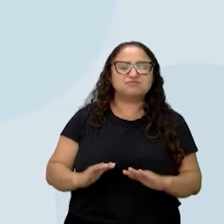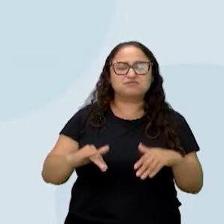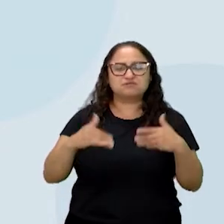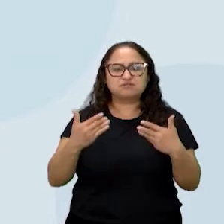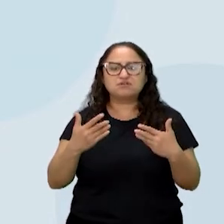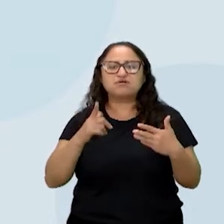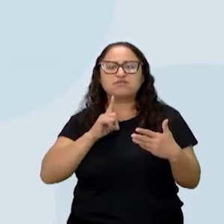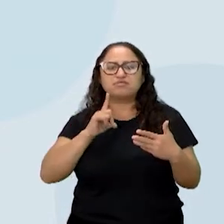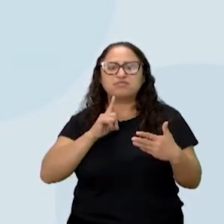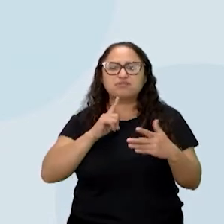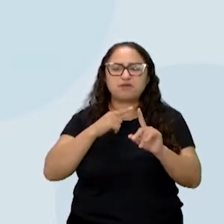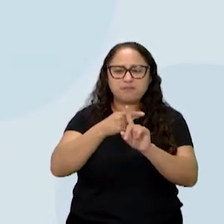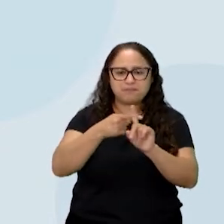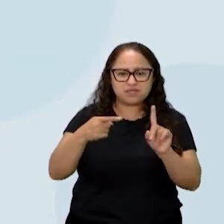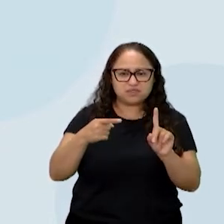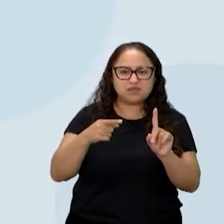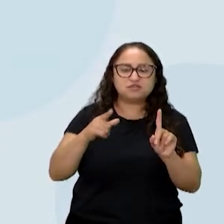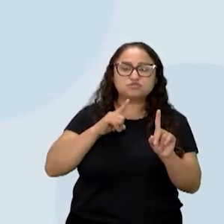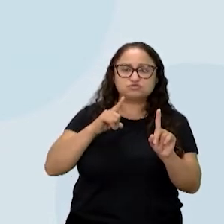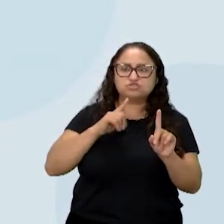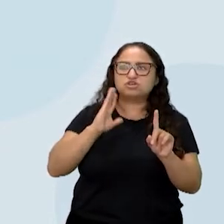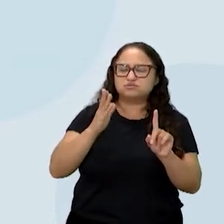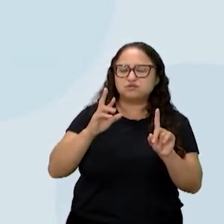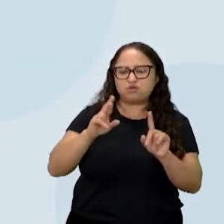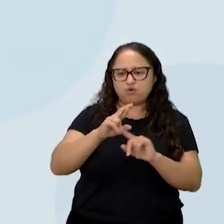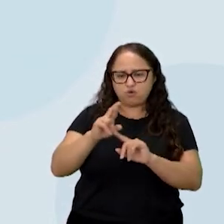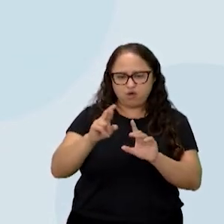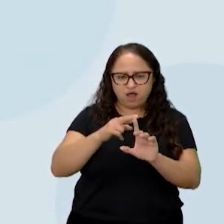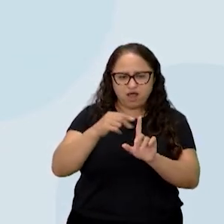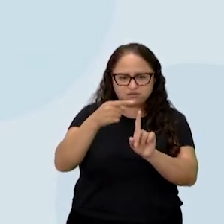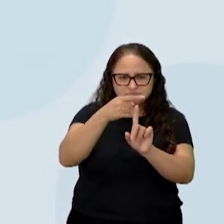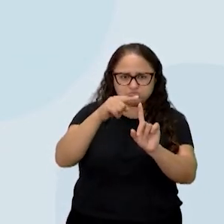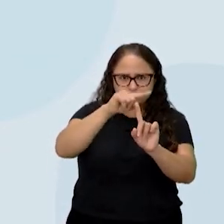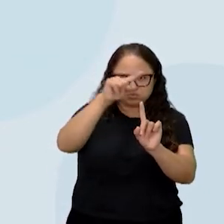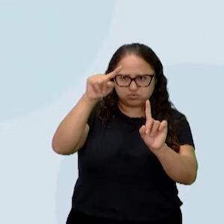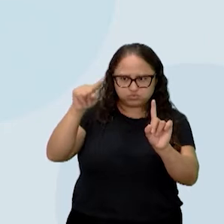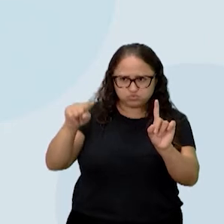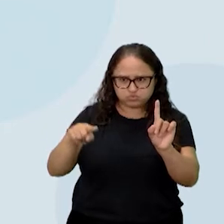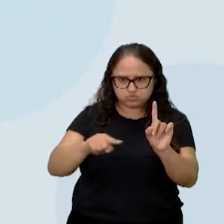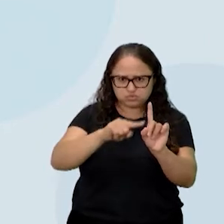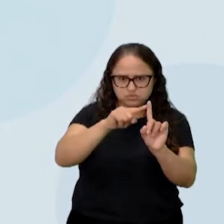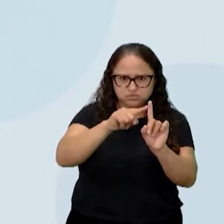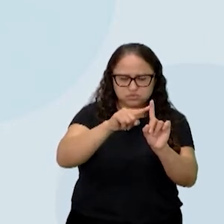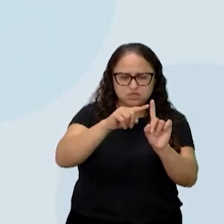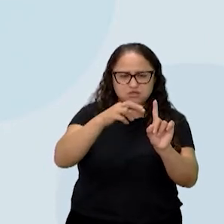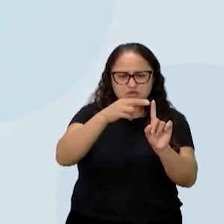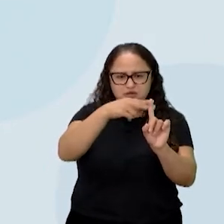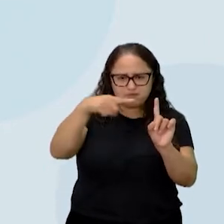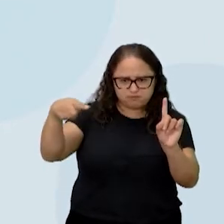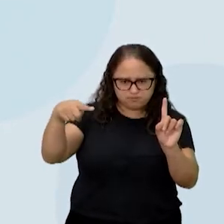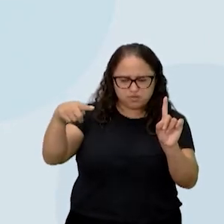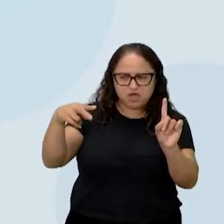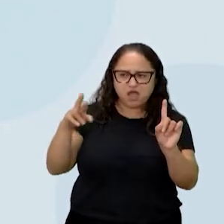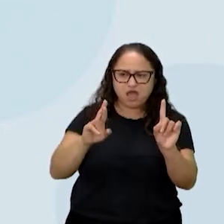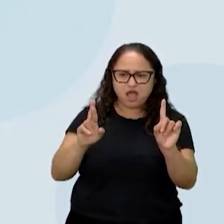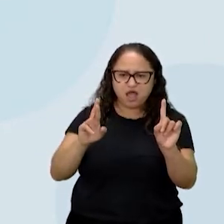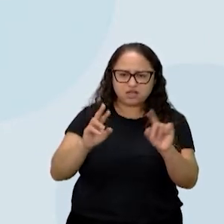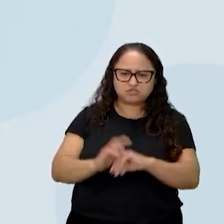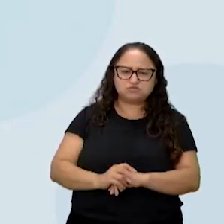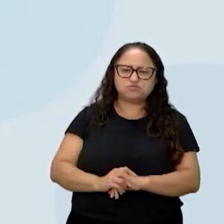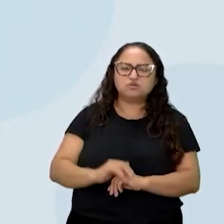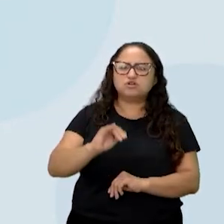do diâmetro, tem um raio do planeta. Tem aqui o raio. Beleza? Então, o diâmetro do planeta. Aí, ó, Júpiter